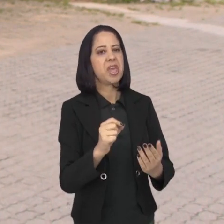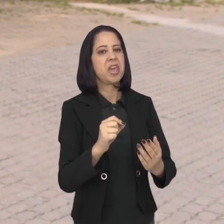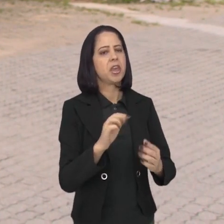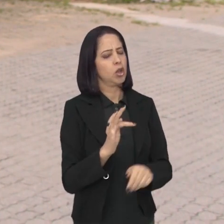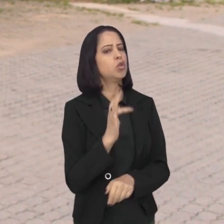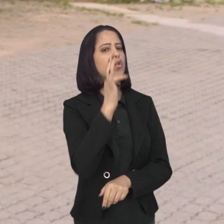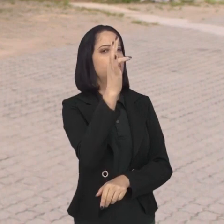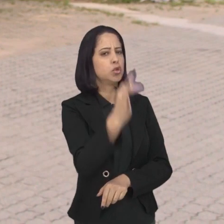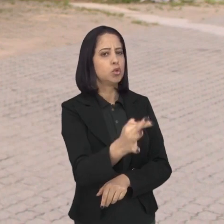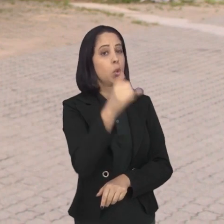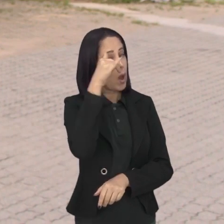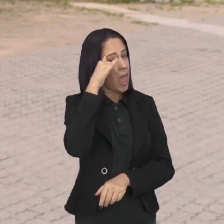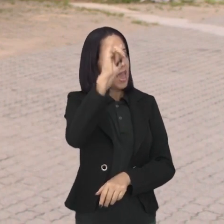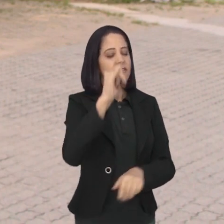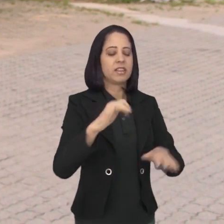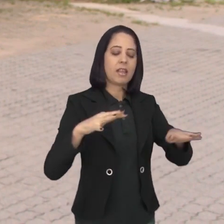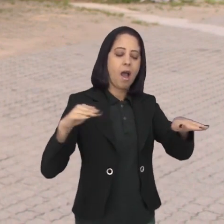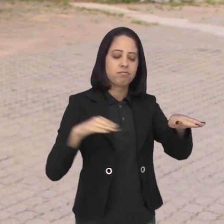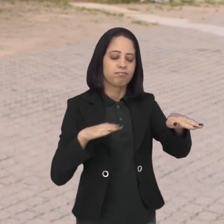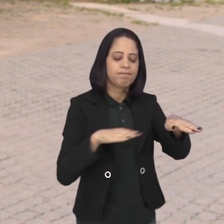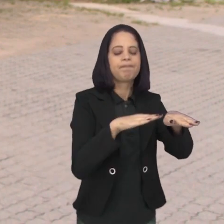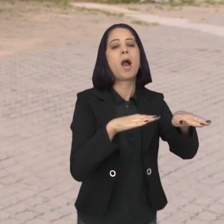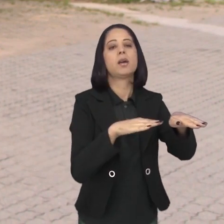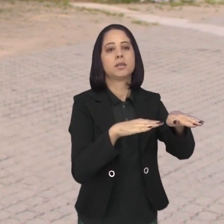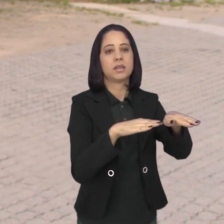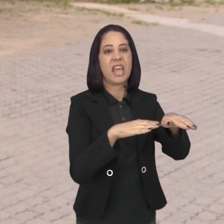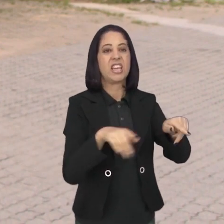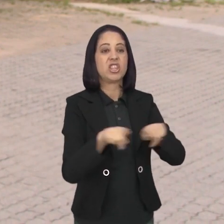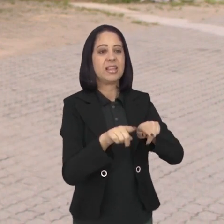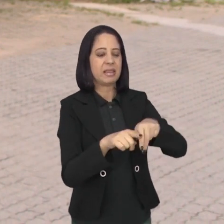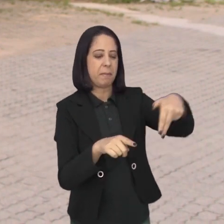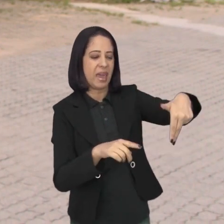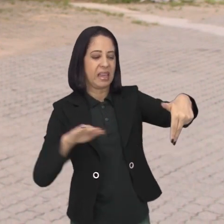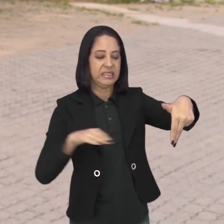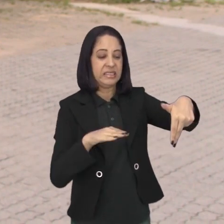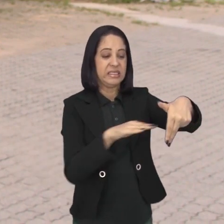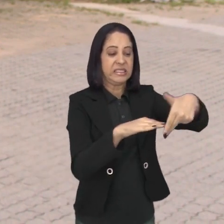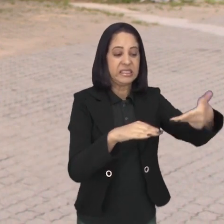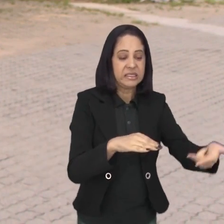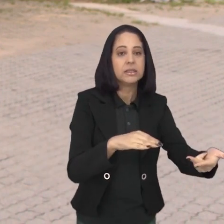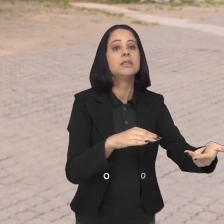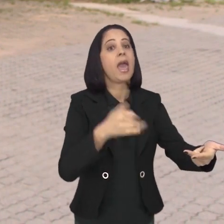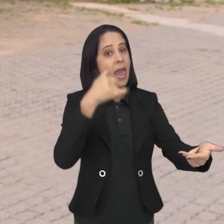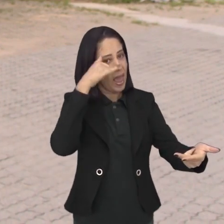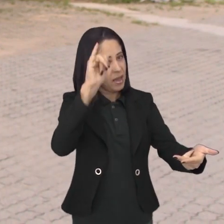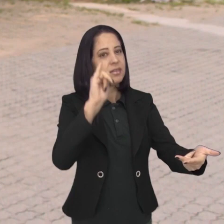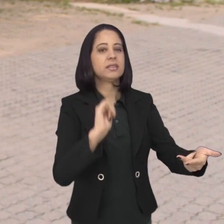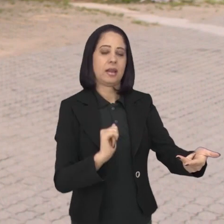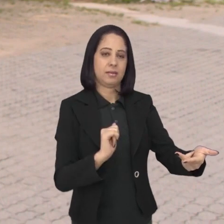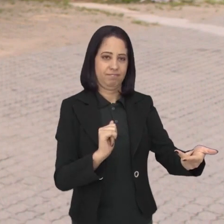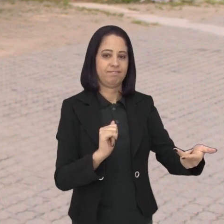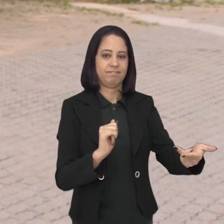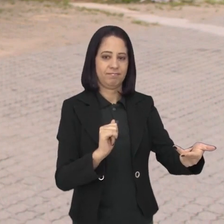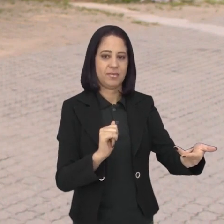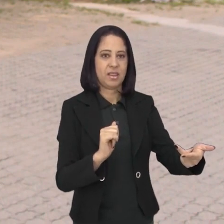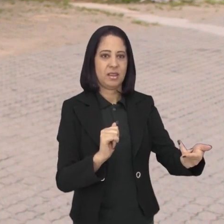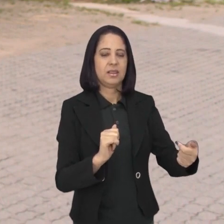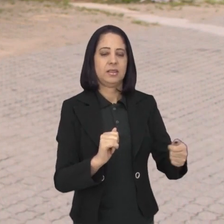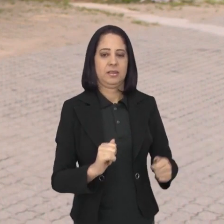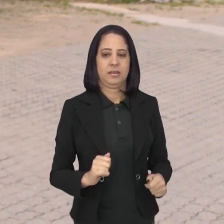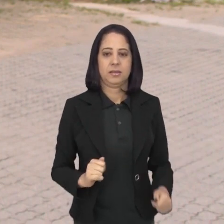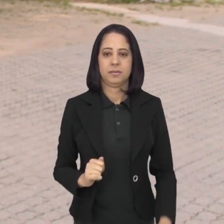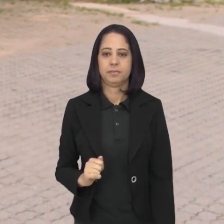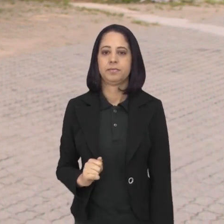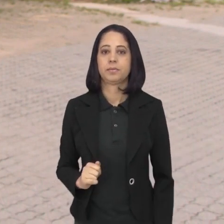que isso aí vai trazer muitos resultados positivos, ou seja, evitando acidentes, evitando que alguém da nossa equipe se fira, se envolva em algum acidente, e